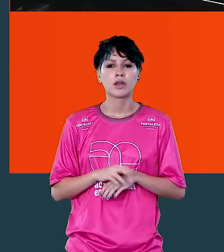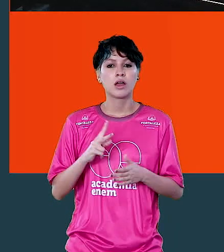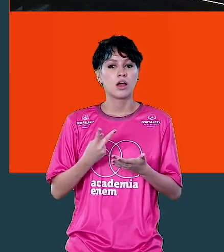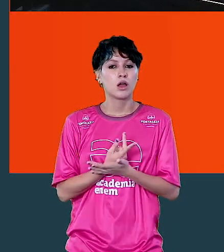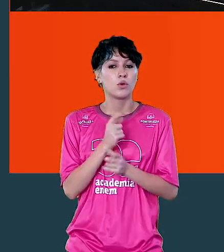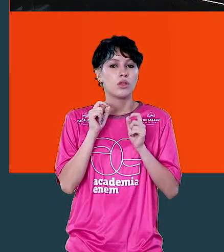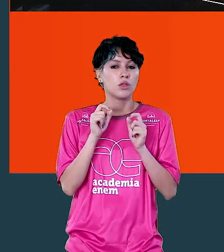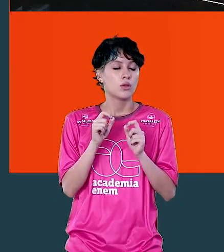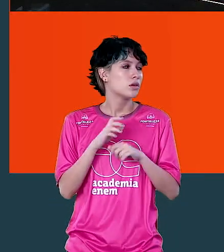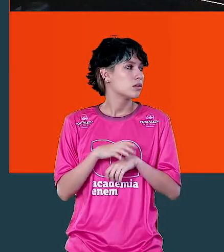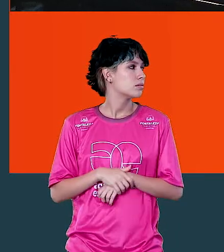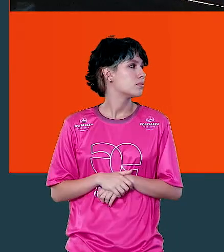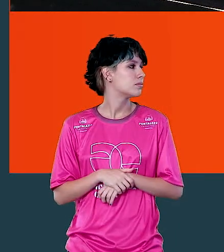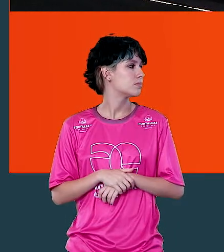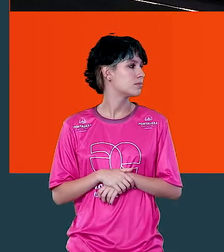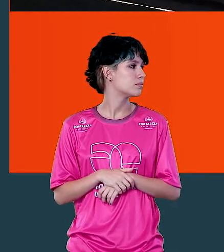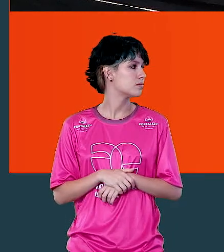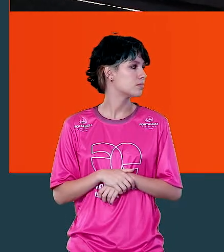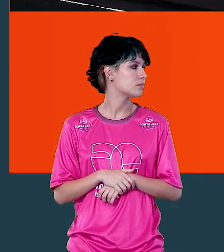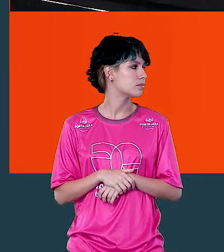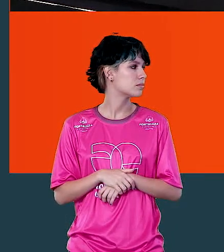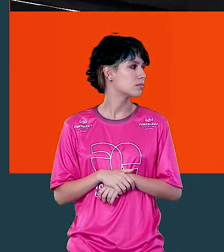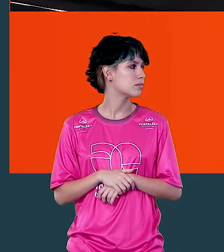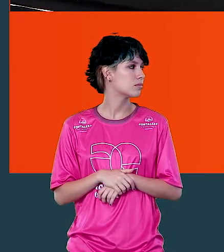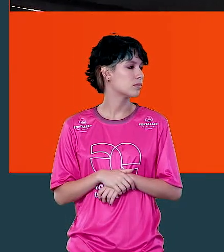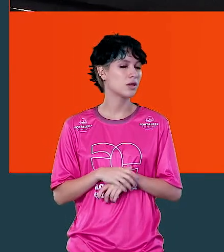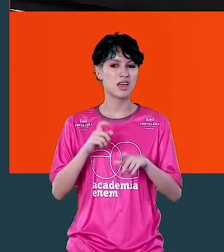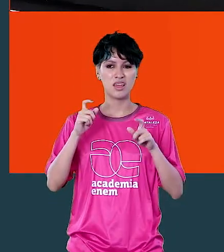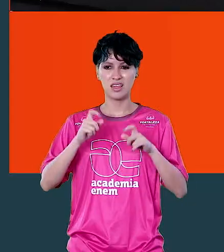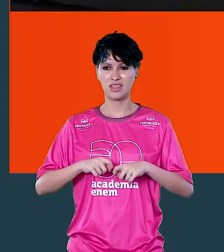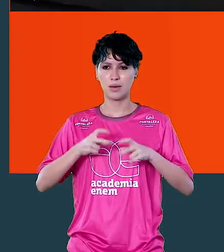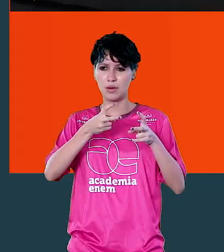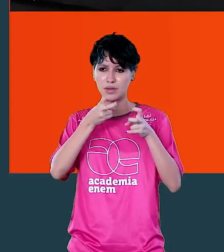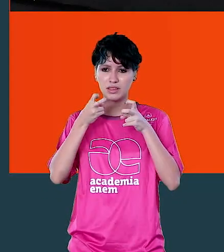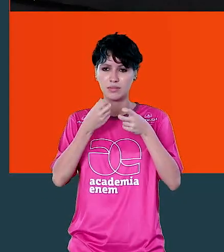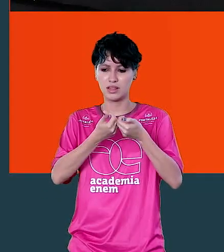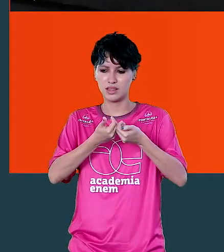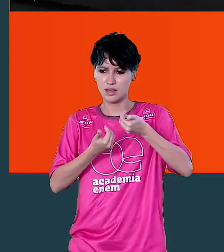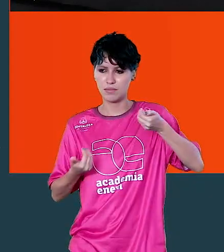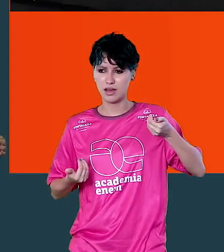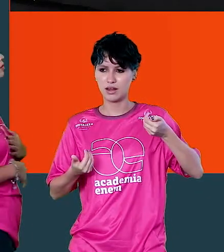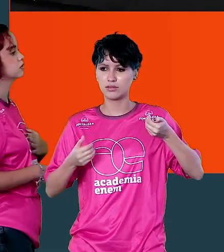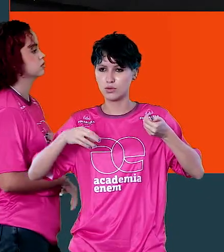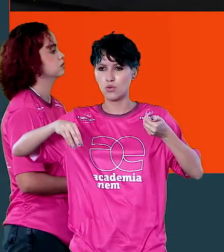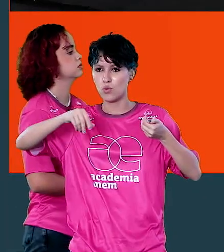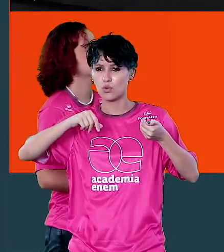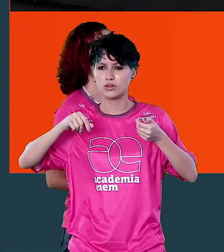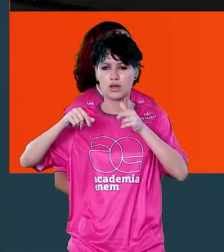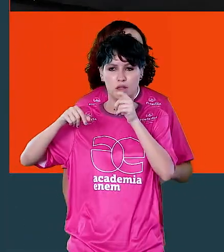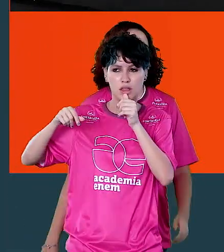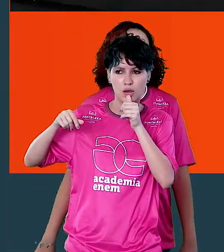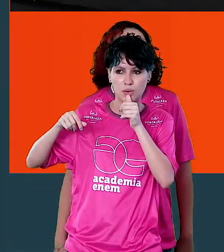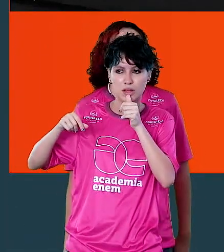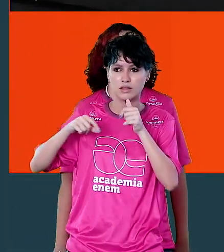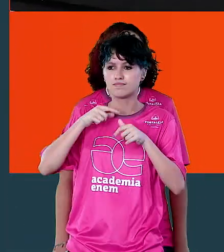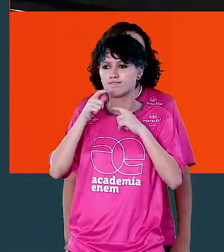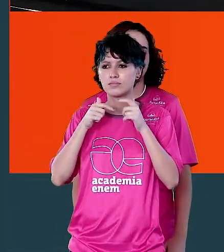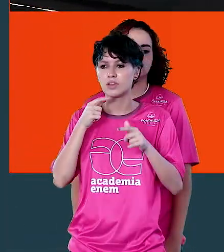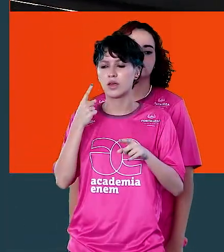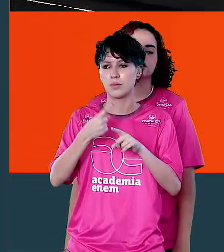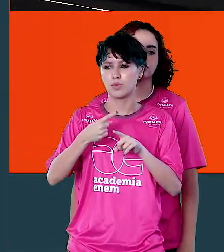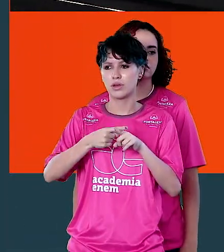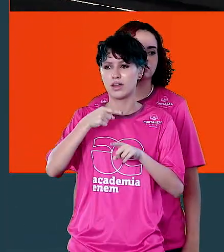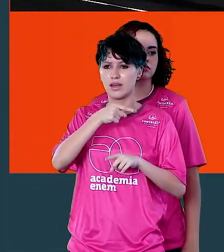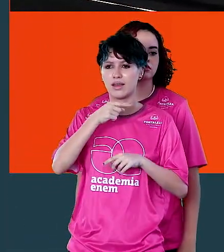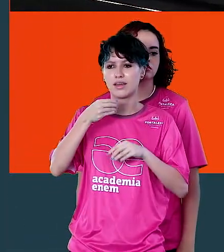Ei, dá para diferenciar aqui o que é água e o que é sal? Não. Por quê? Porque essa mistura agora,